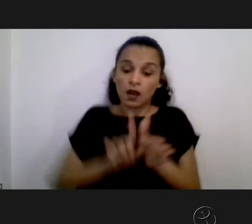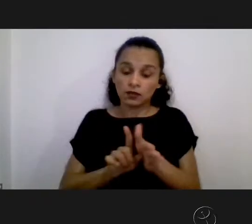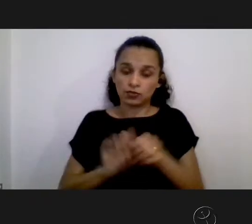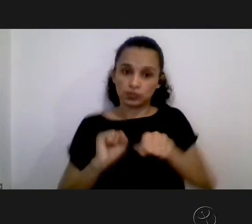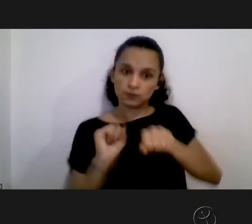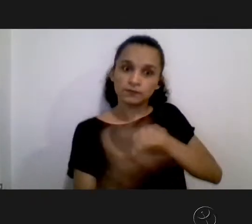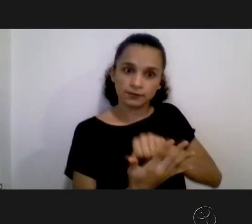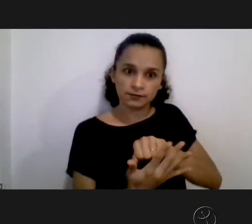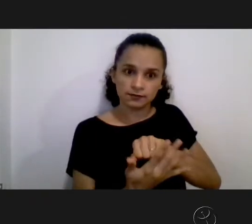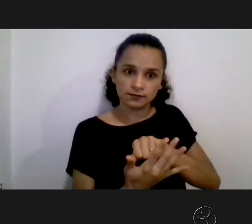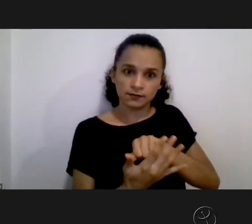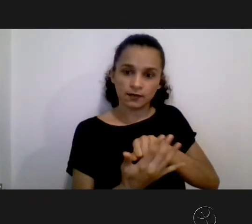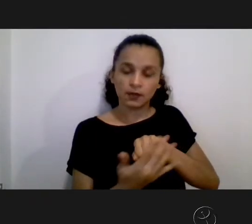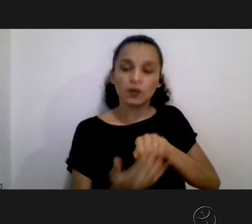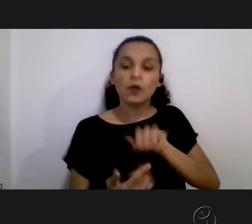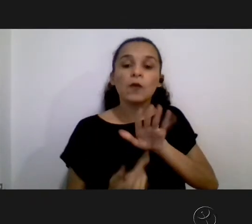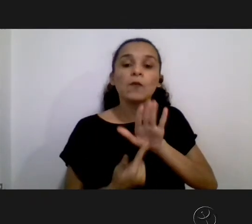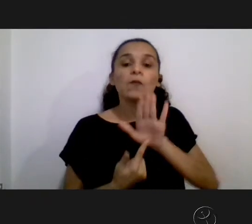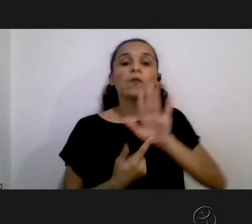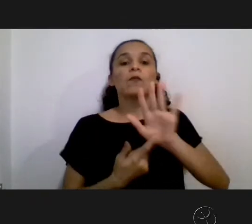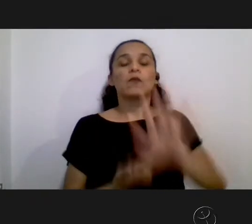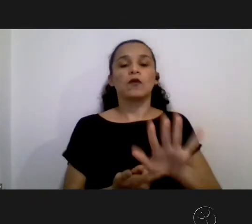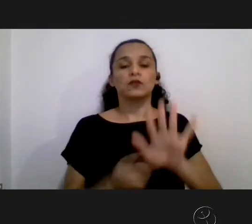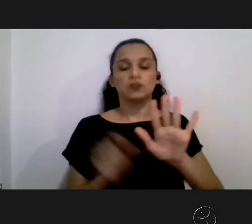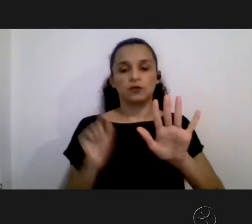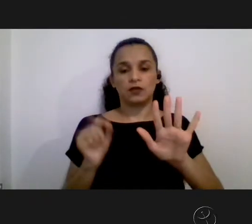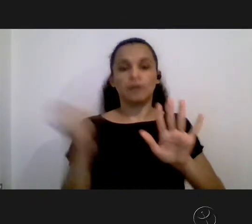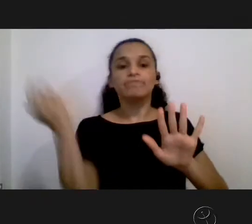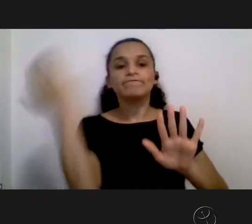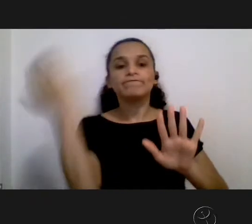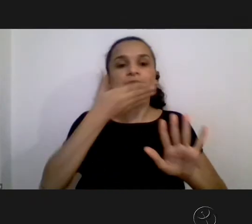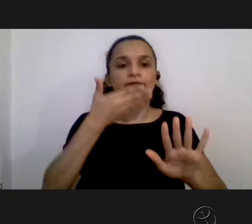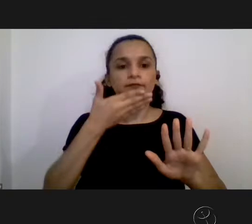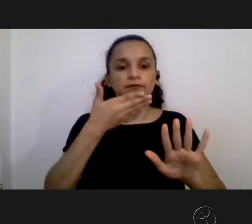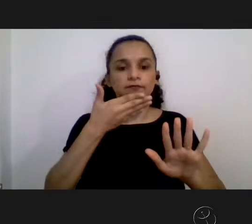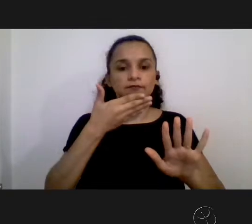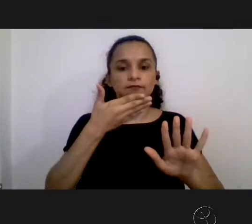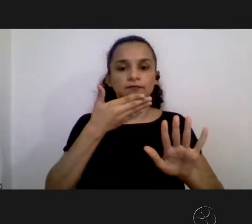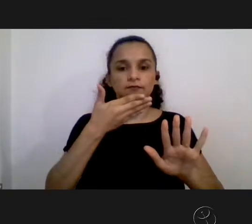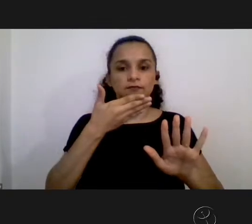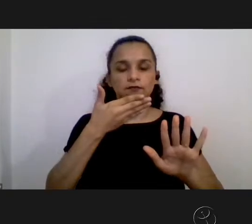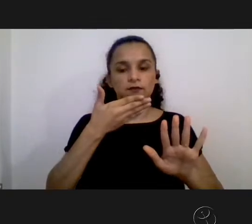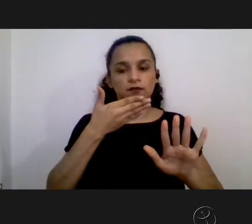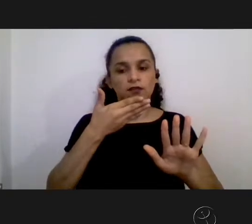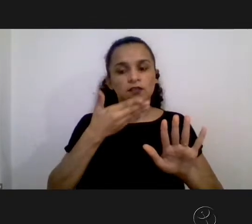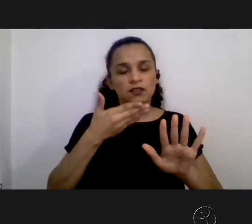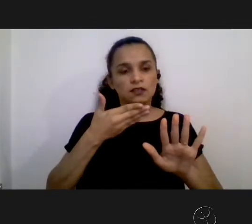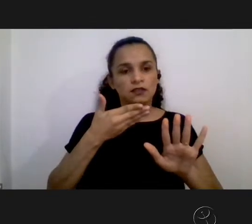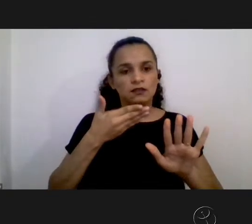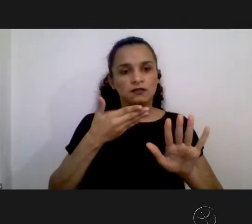oferecem suas próprias evidências desses pontos,